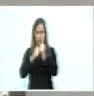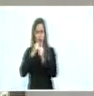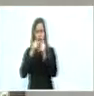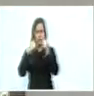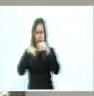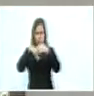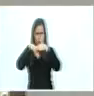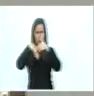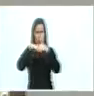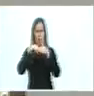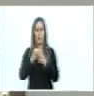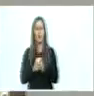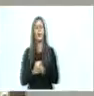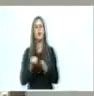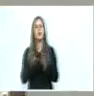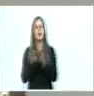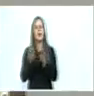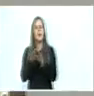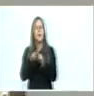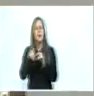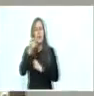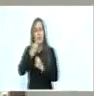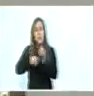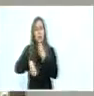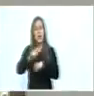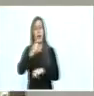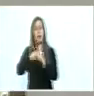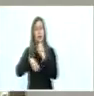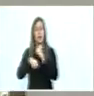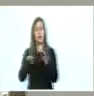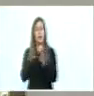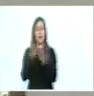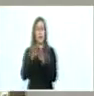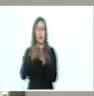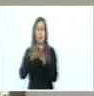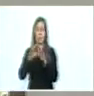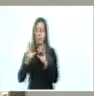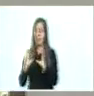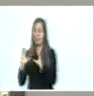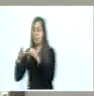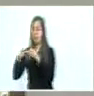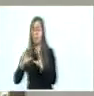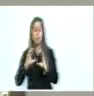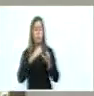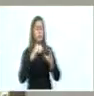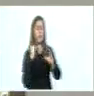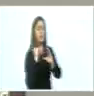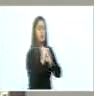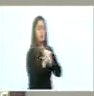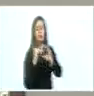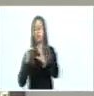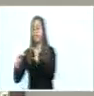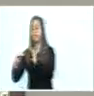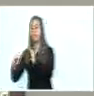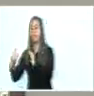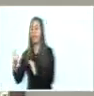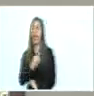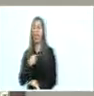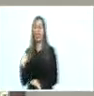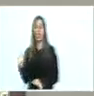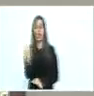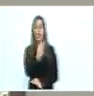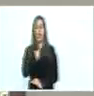cidade administrativa, na manutenção da cidade administrativa, e vai para alguns outros órgãos, outras secretarias. E para nós,